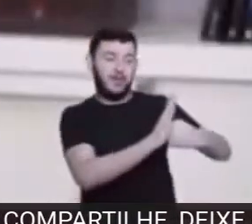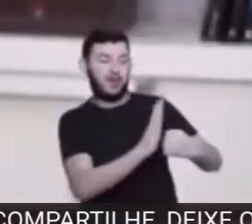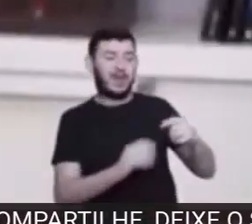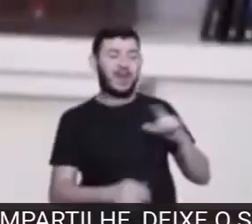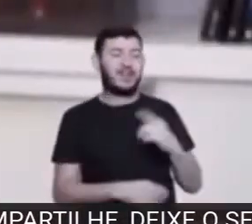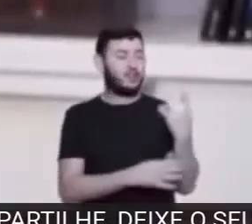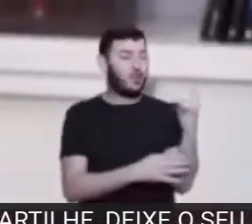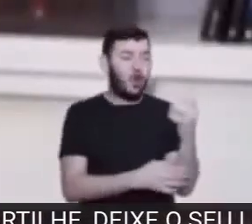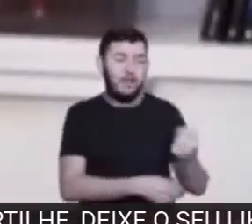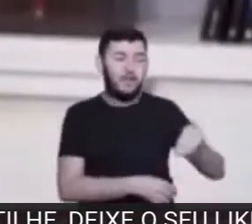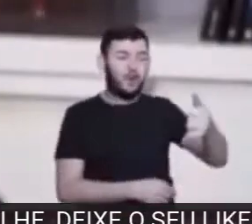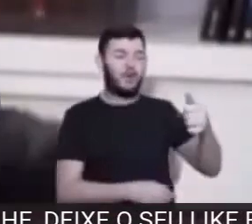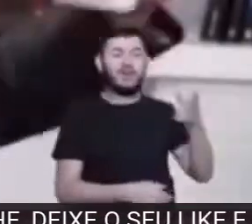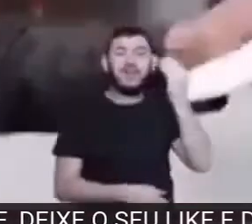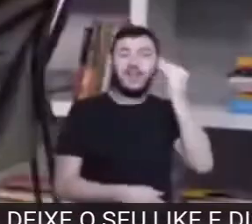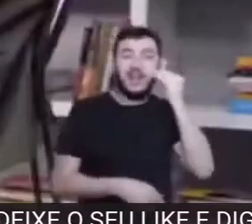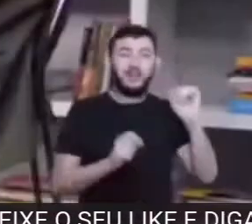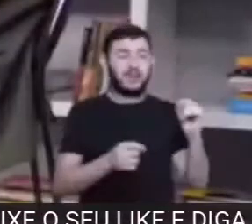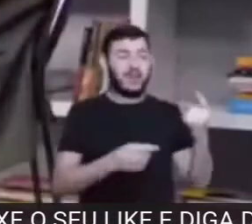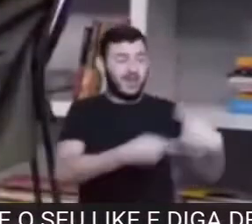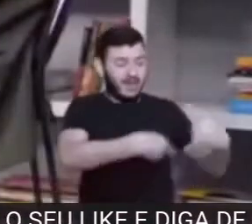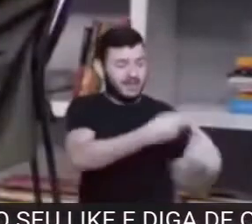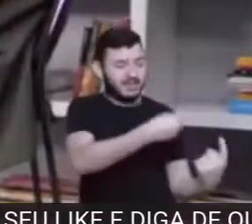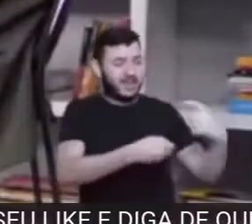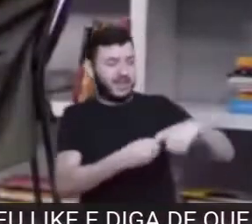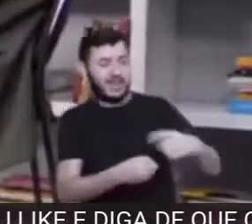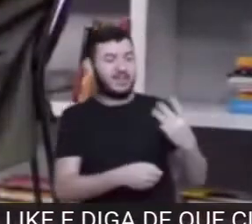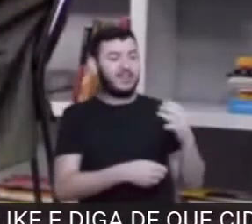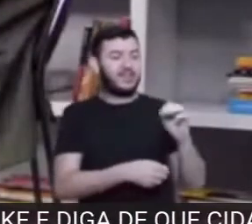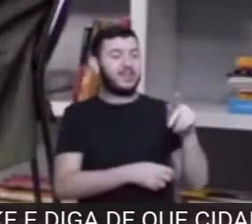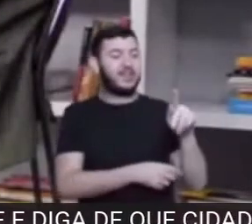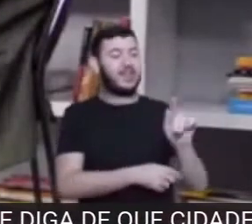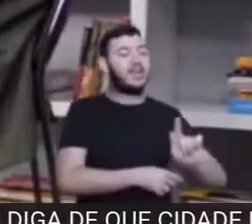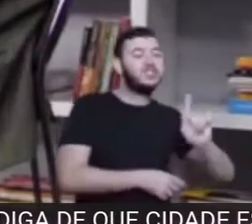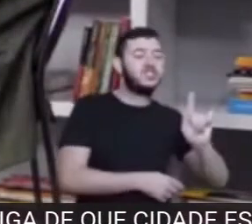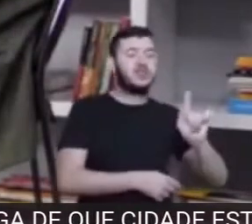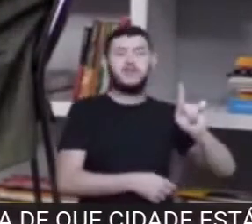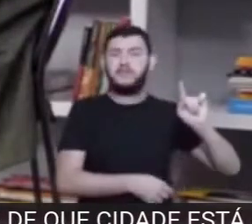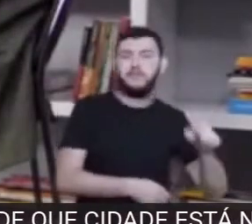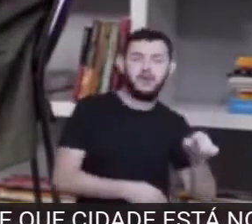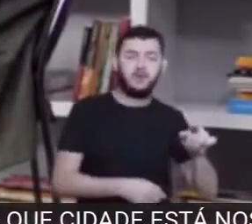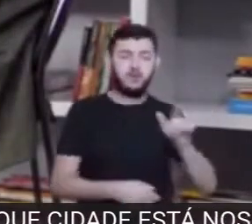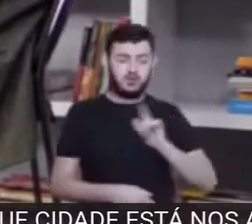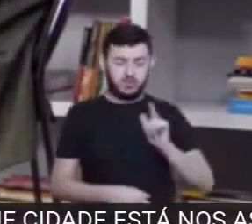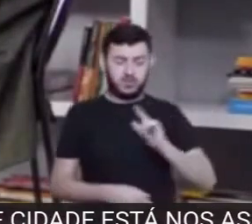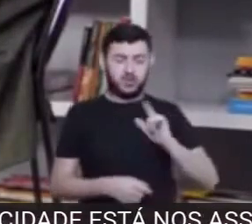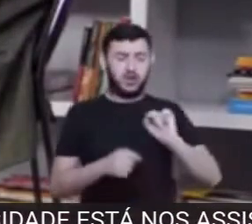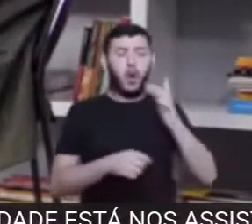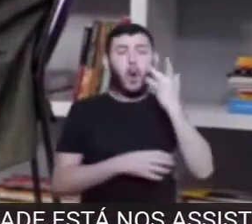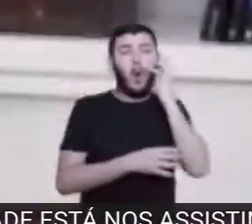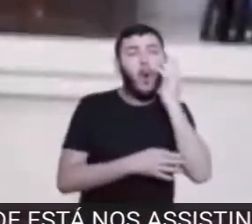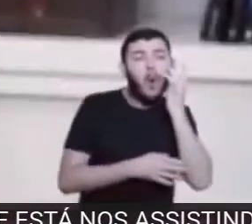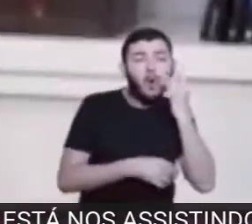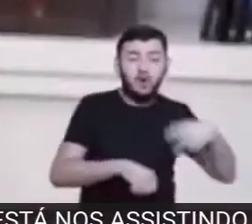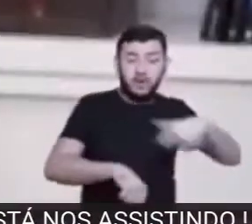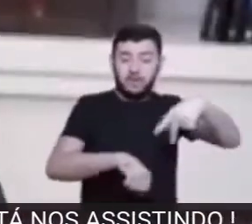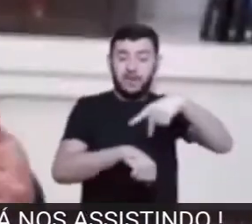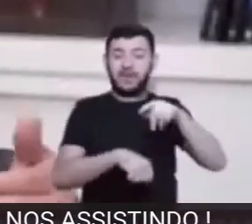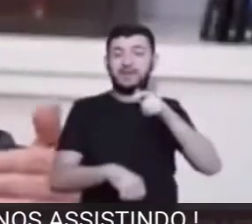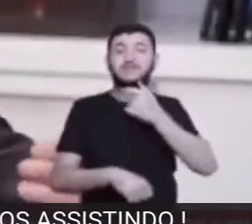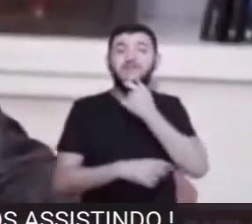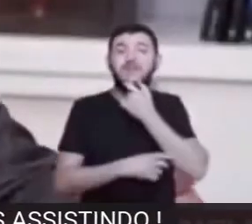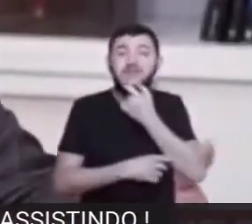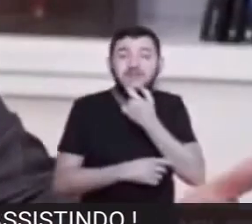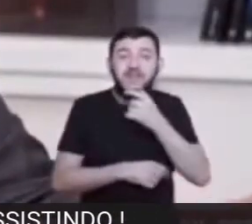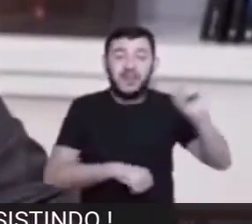mil quilos de ouro que eles tinham em Londres, proibiram ele resgatar o ouro dele. Então, eu fico sabendo, por que que o